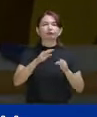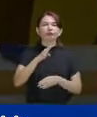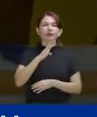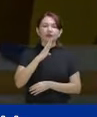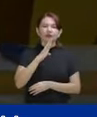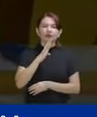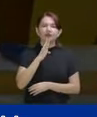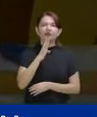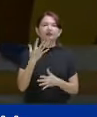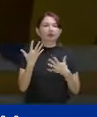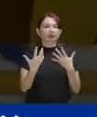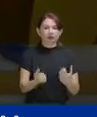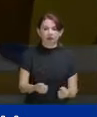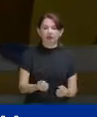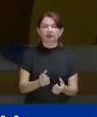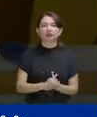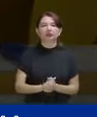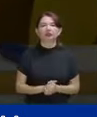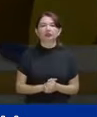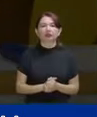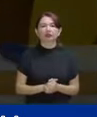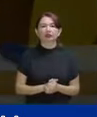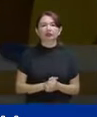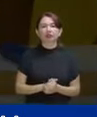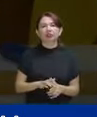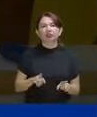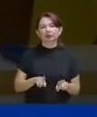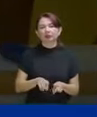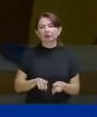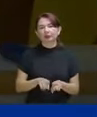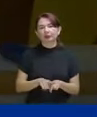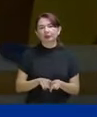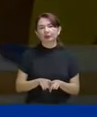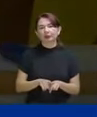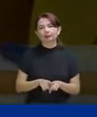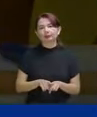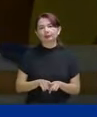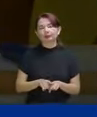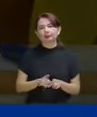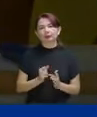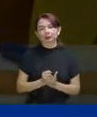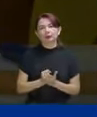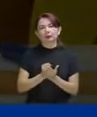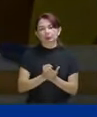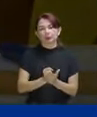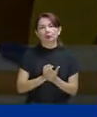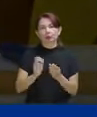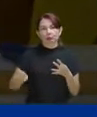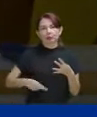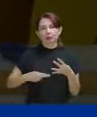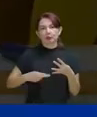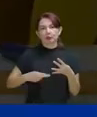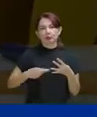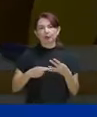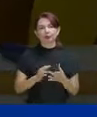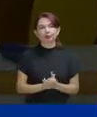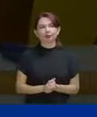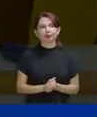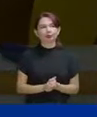conheceu, rejeitou a preliminar e deu provimento ao recurso nos termos do voto do juiz.